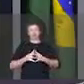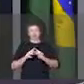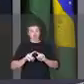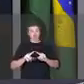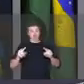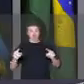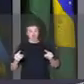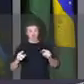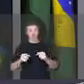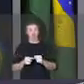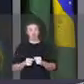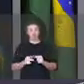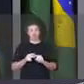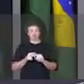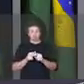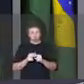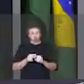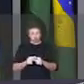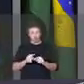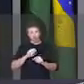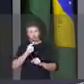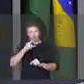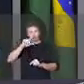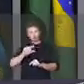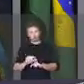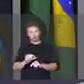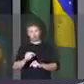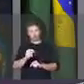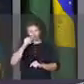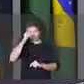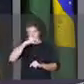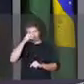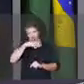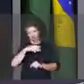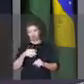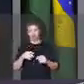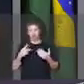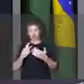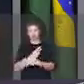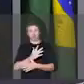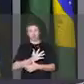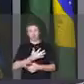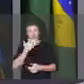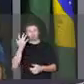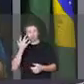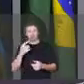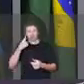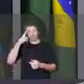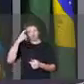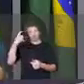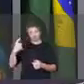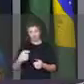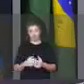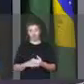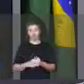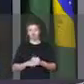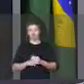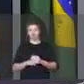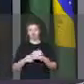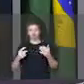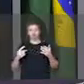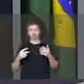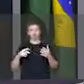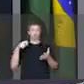para corrigir ou amenizar tamanho dano, estrago e violência a um processo